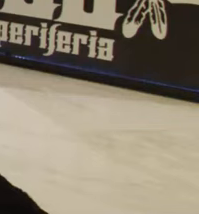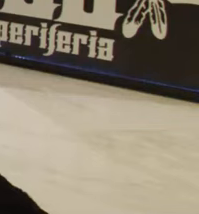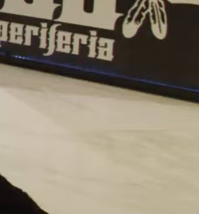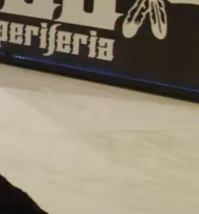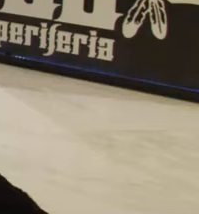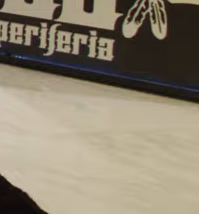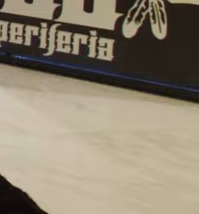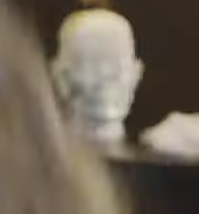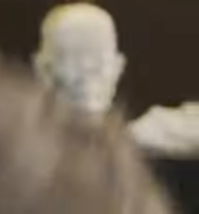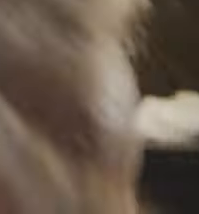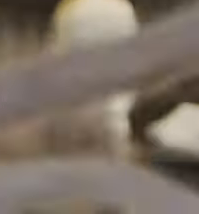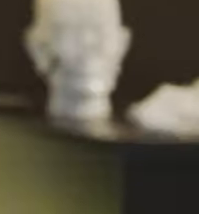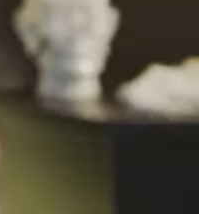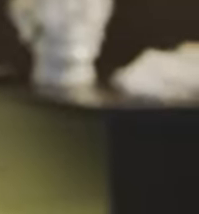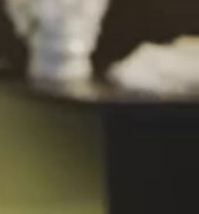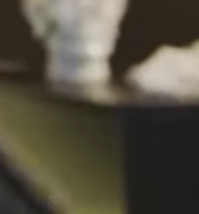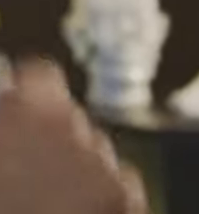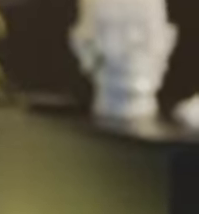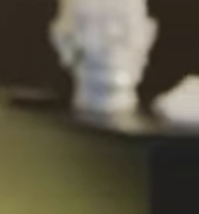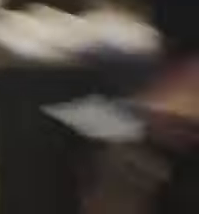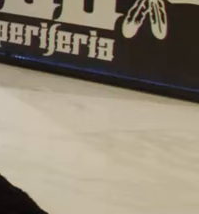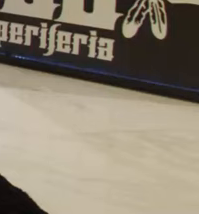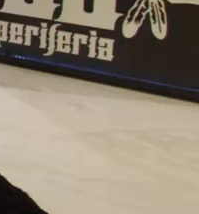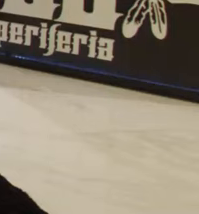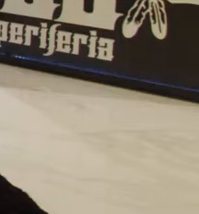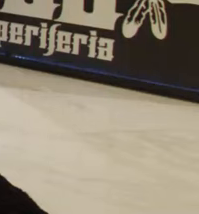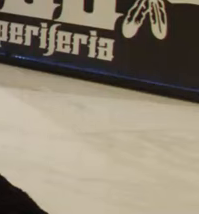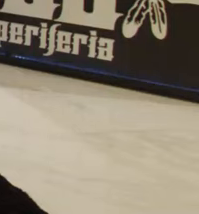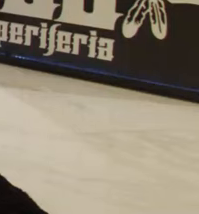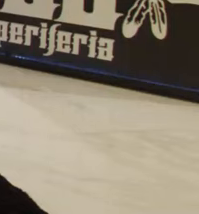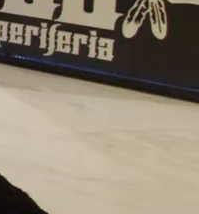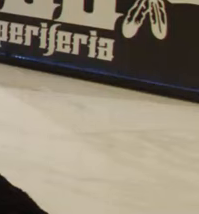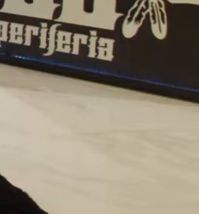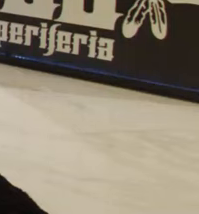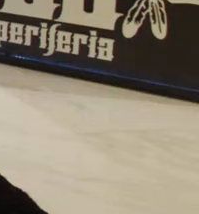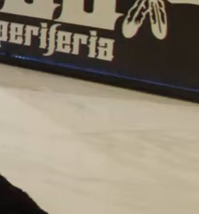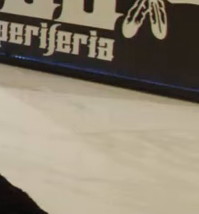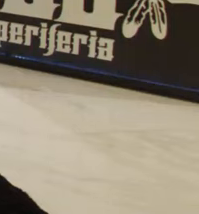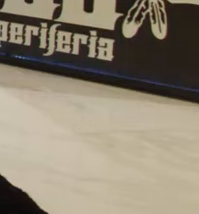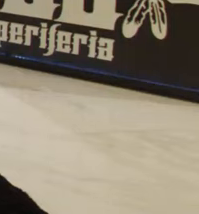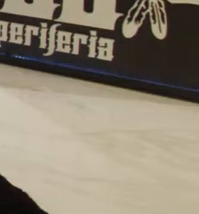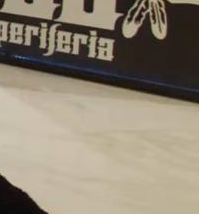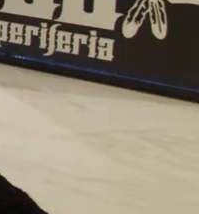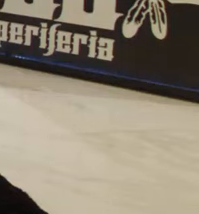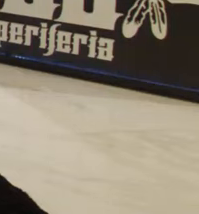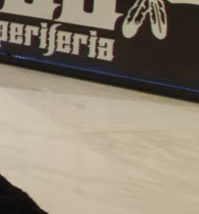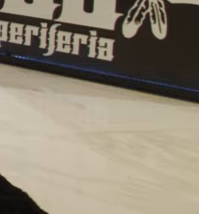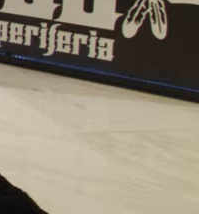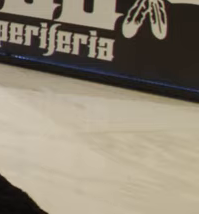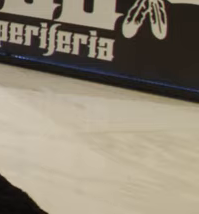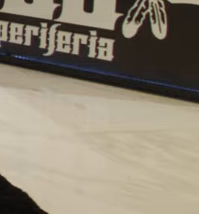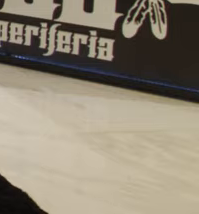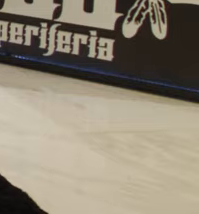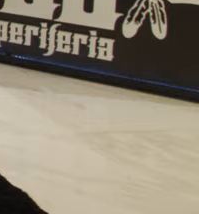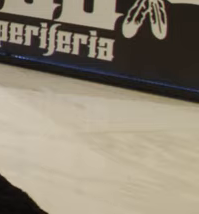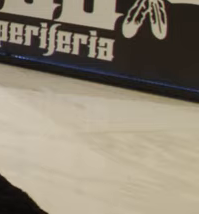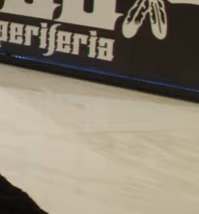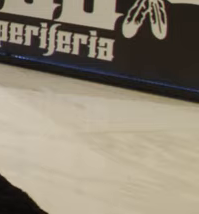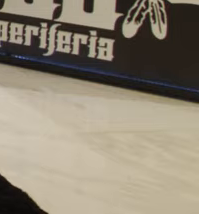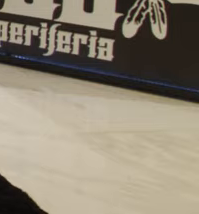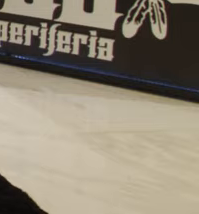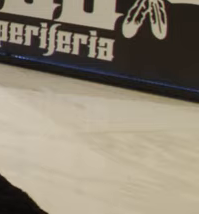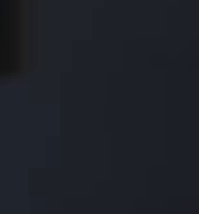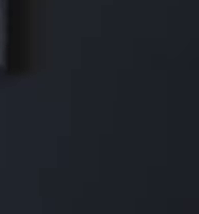Hoje ganho o mundo e depois o V12 amarelo. Viva seu sonho, foda-se a insônia. A